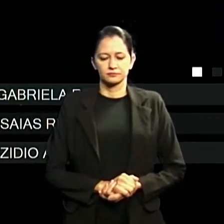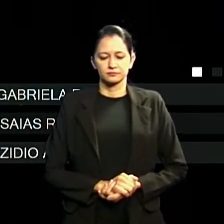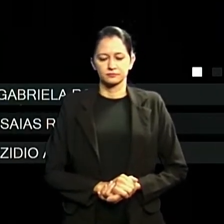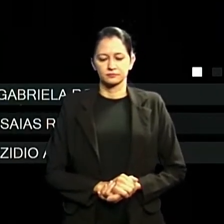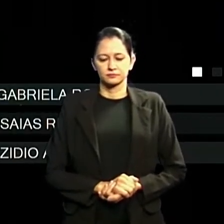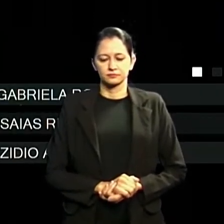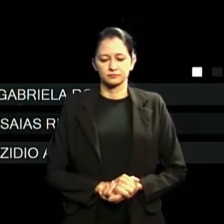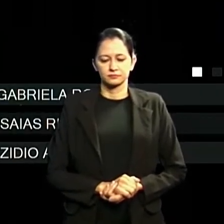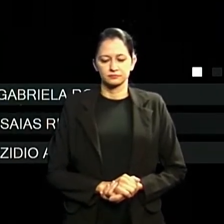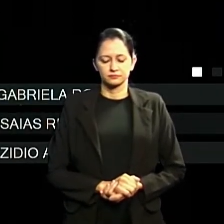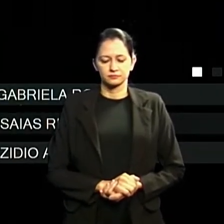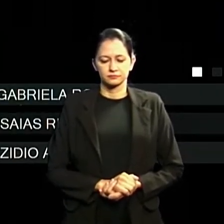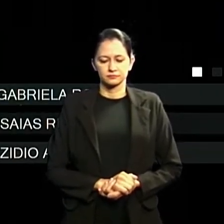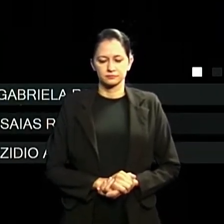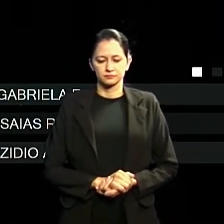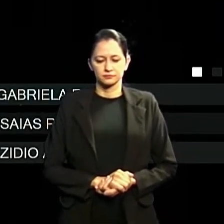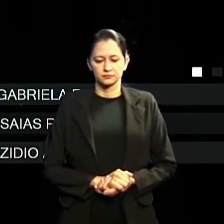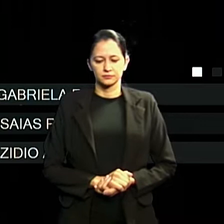Sim.